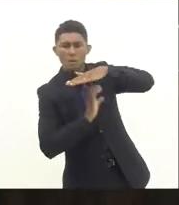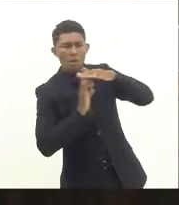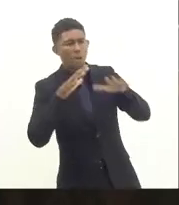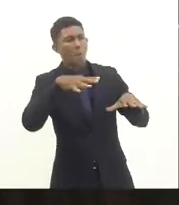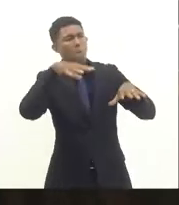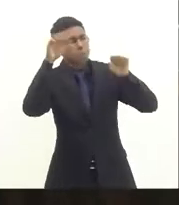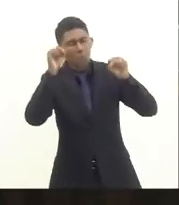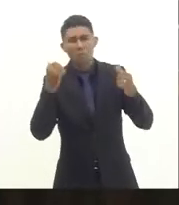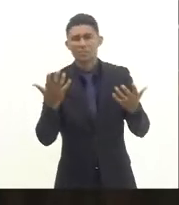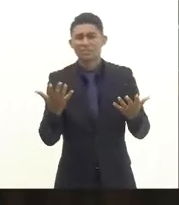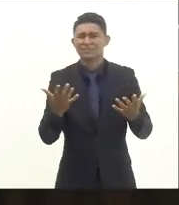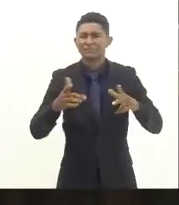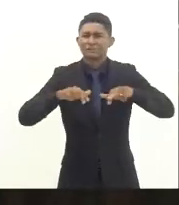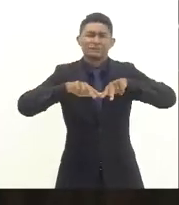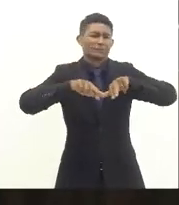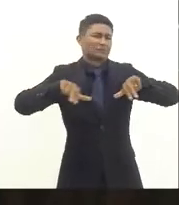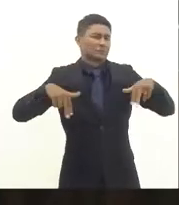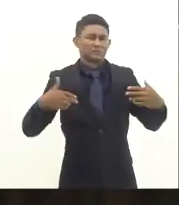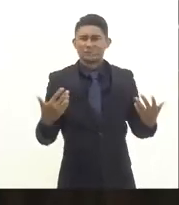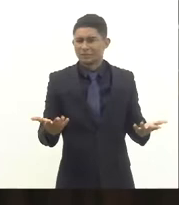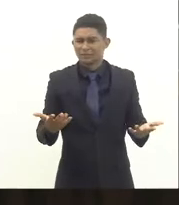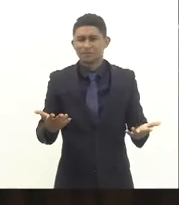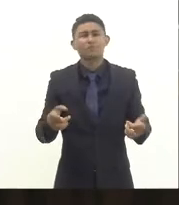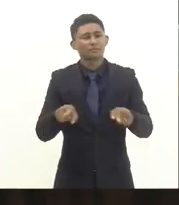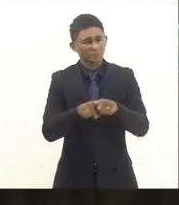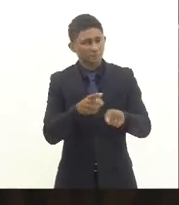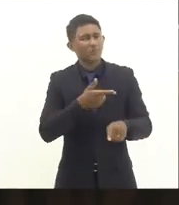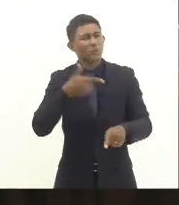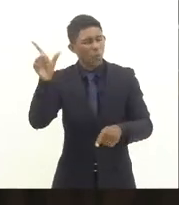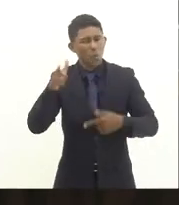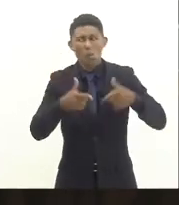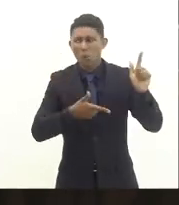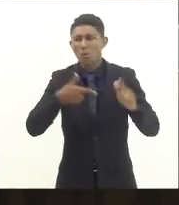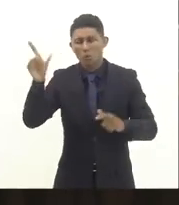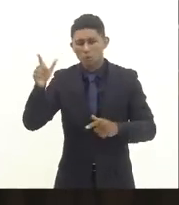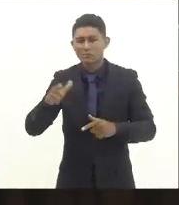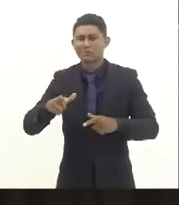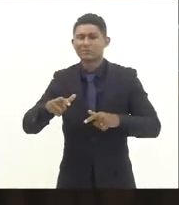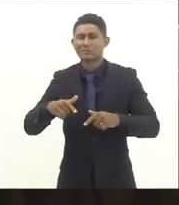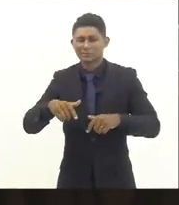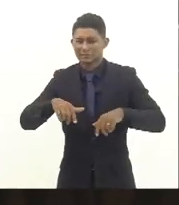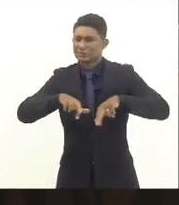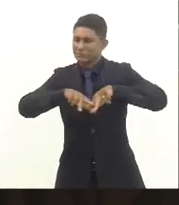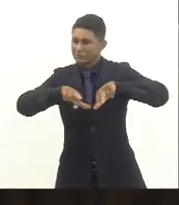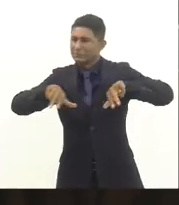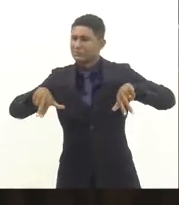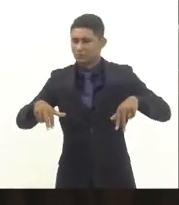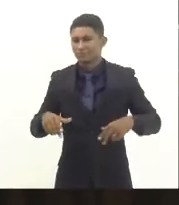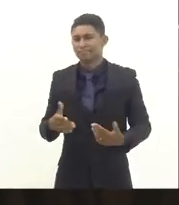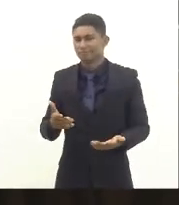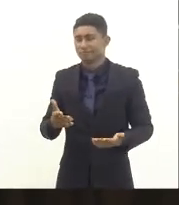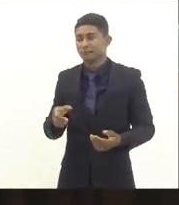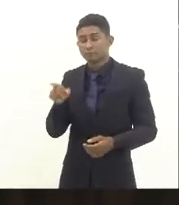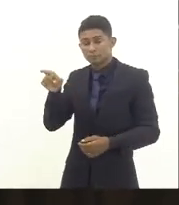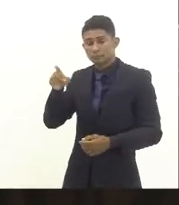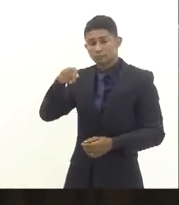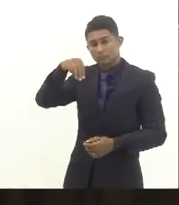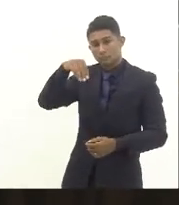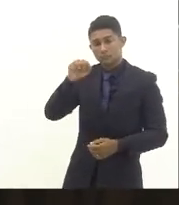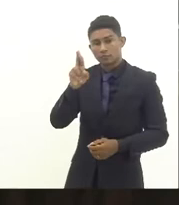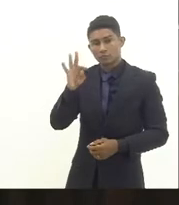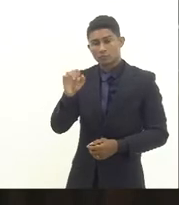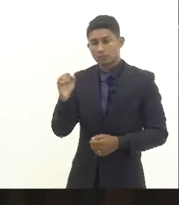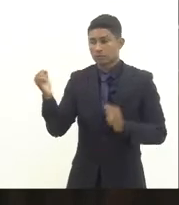sem luz sem falar na as outras barbaridades que fazem deputada Marta andou esteve conosco E